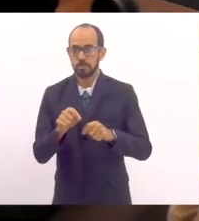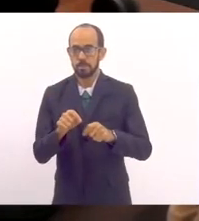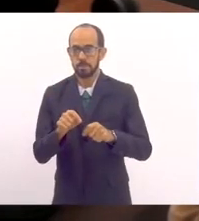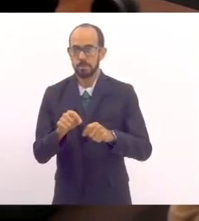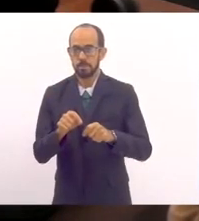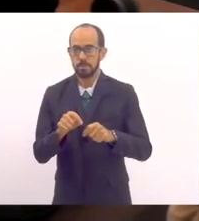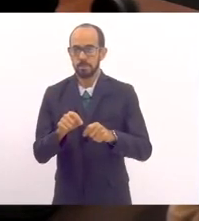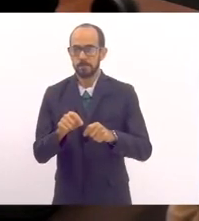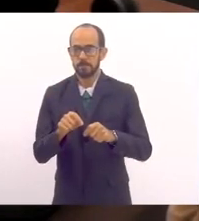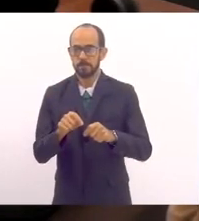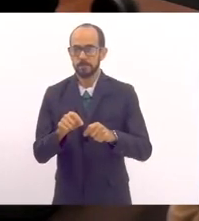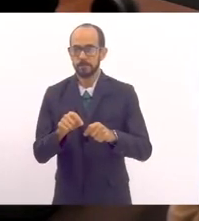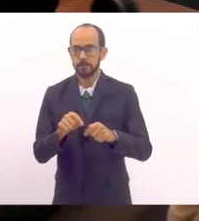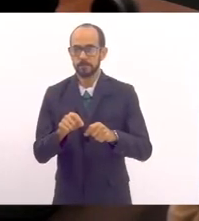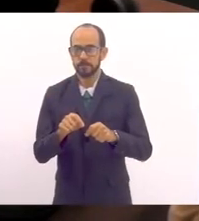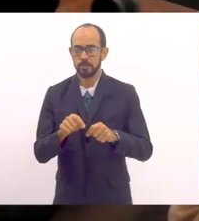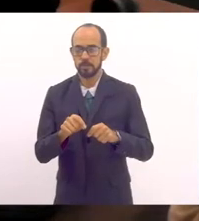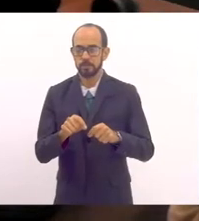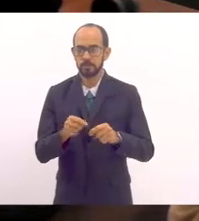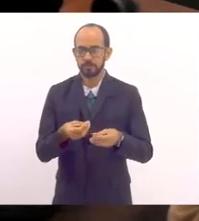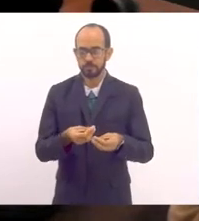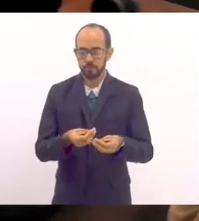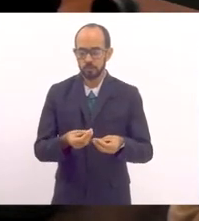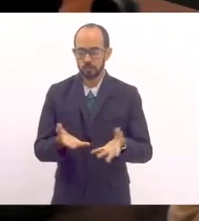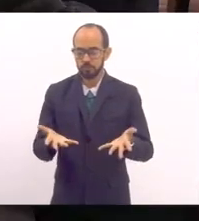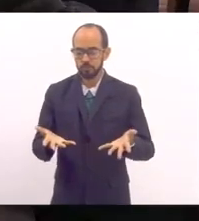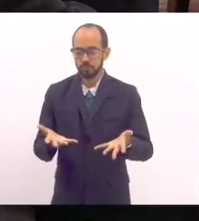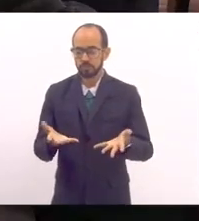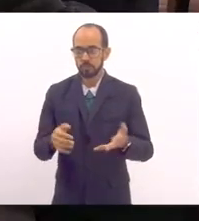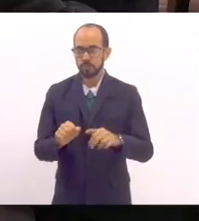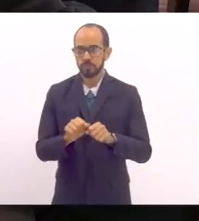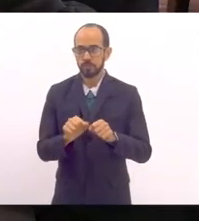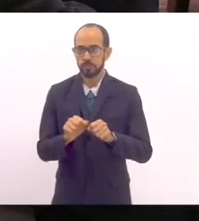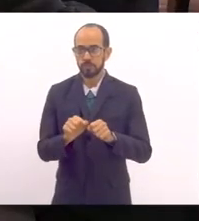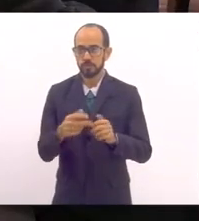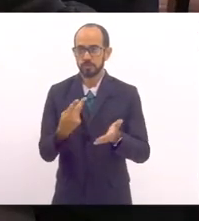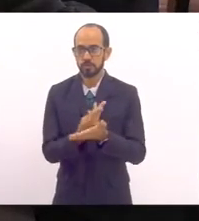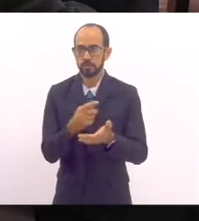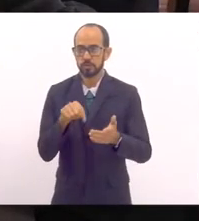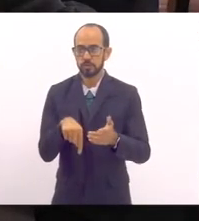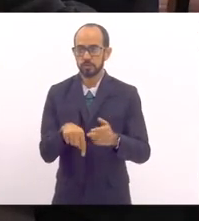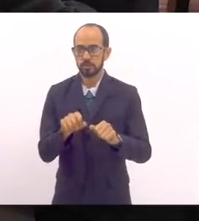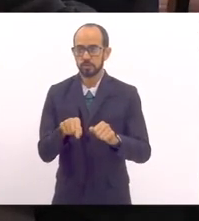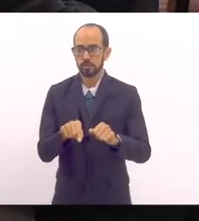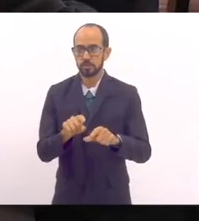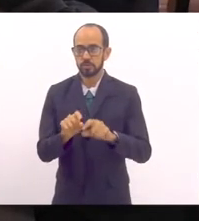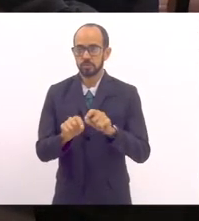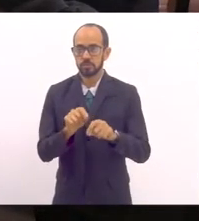perenize o que tá acontecendo aqui, que é